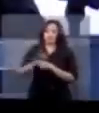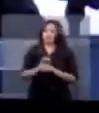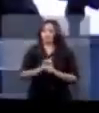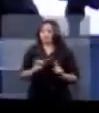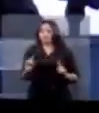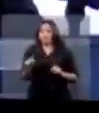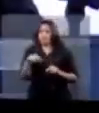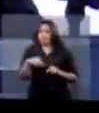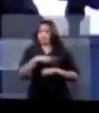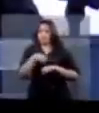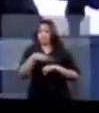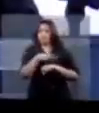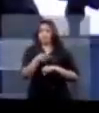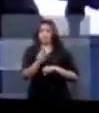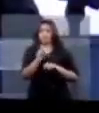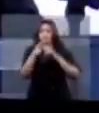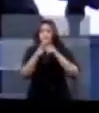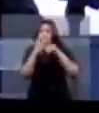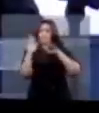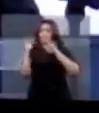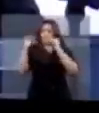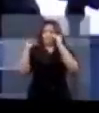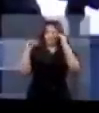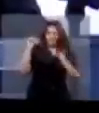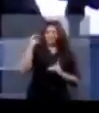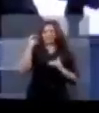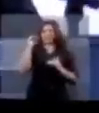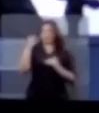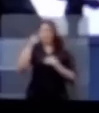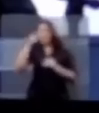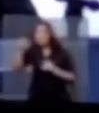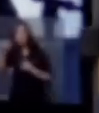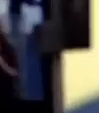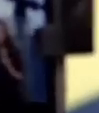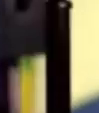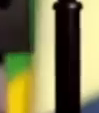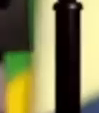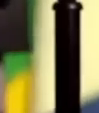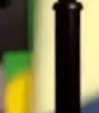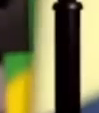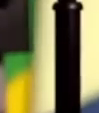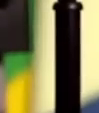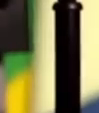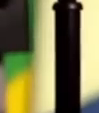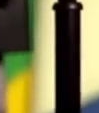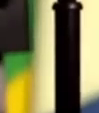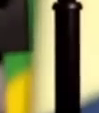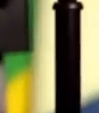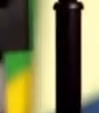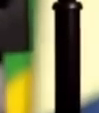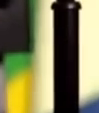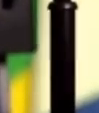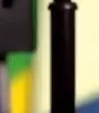nosso país não se rebaixa para estrangeiros sobre a nossa soberania não